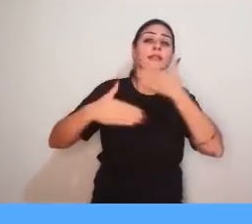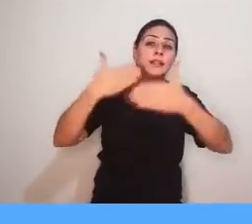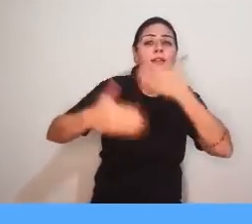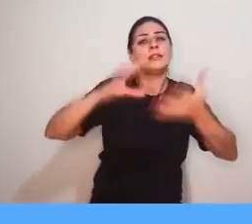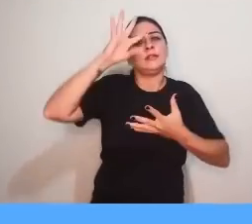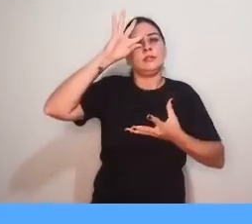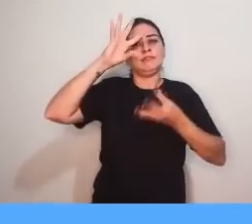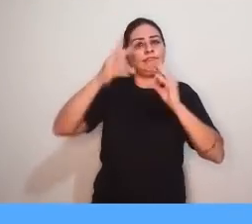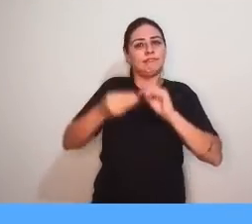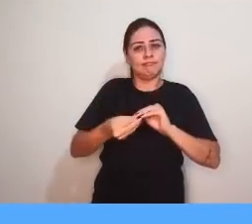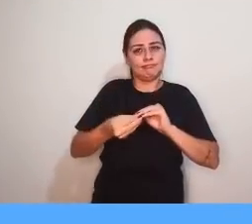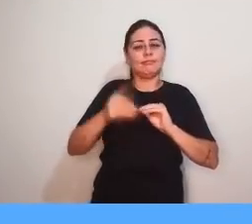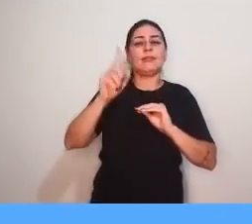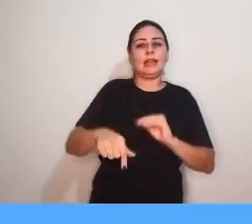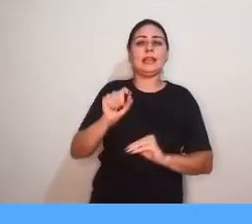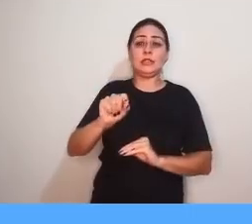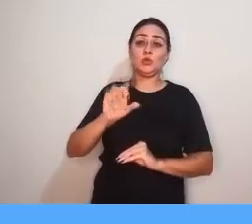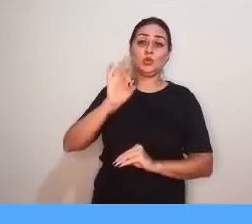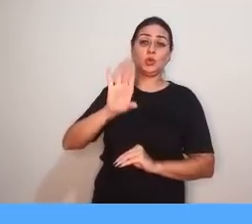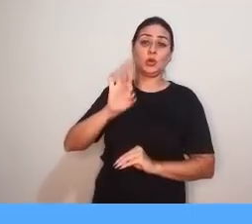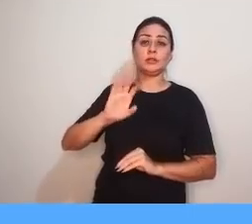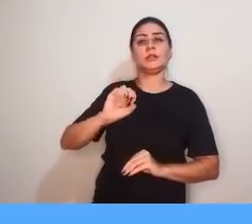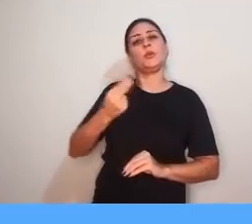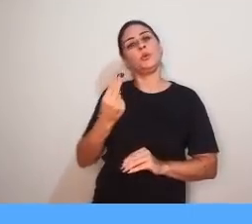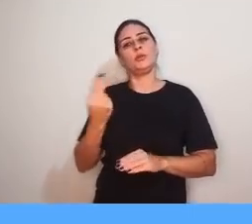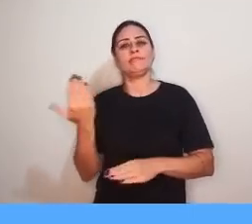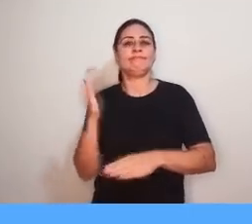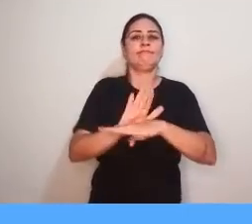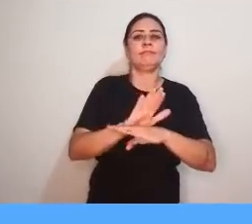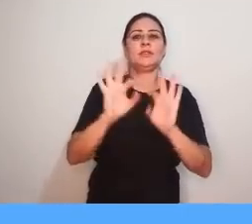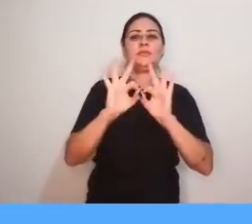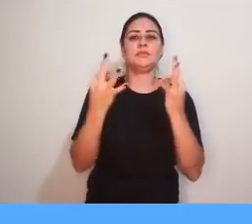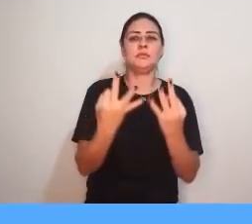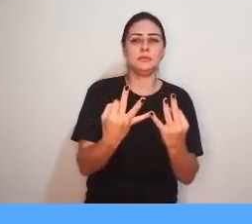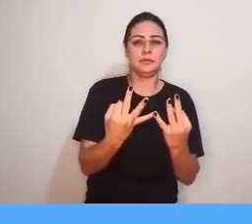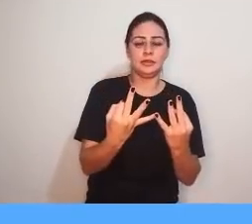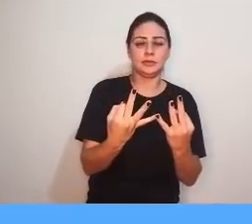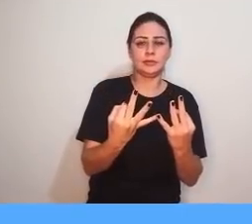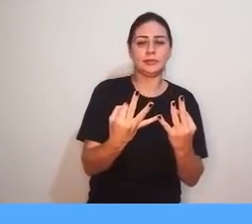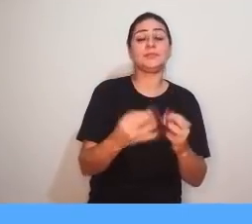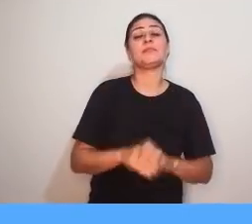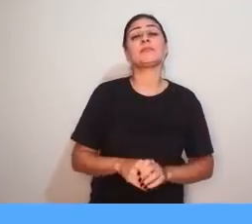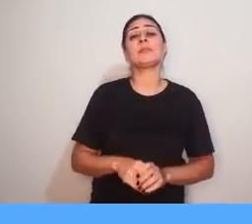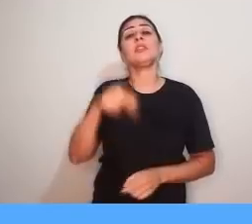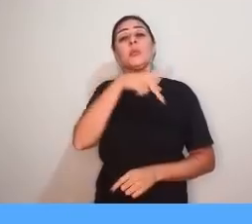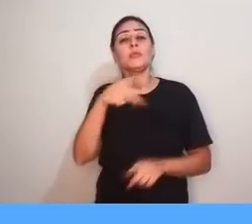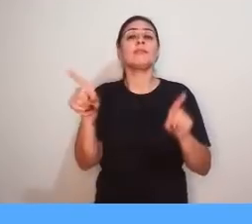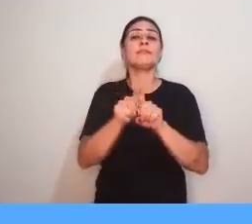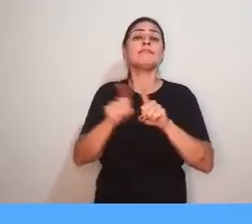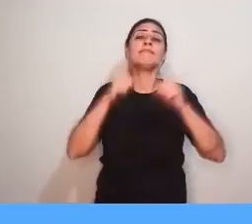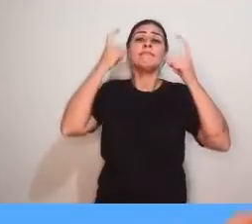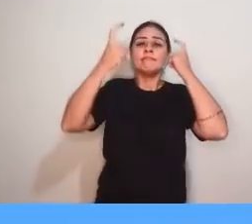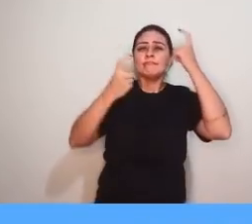disso sozinho ou com o apoio da família, né? O professor vai ter que se preocupar em fazer um acompanhamento muito mais